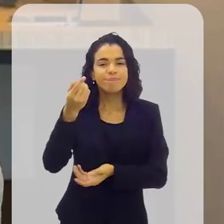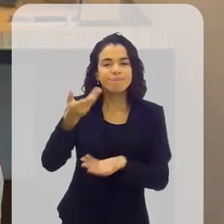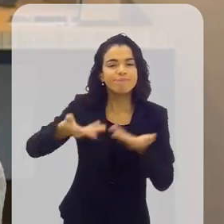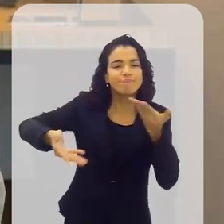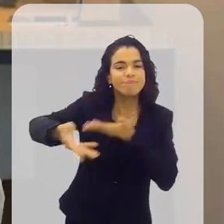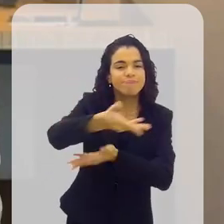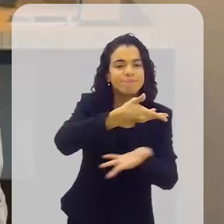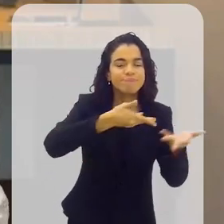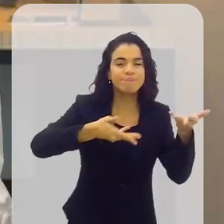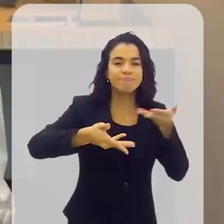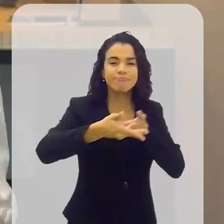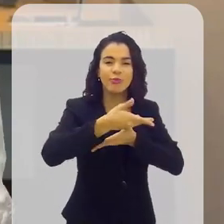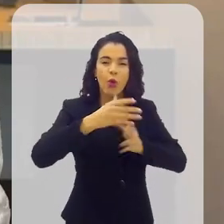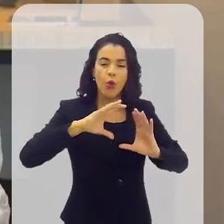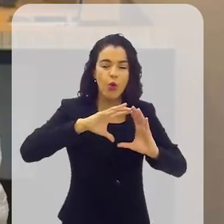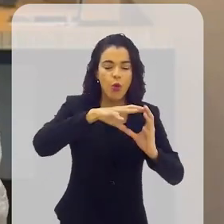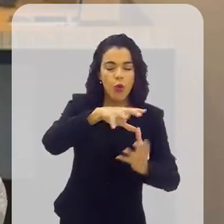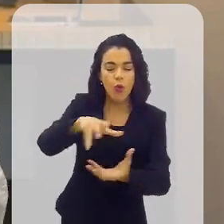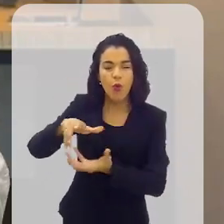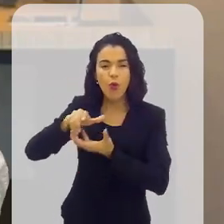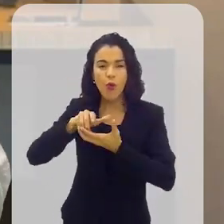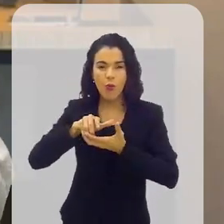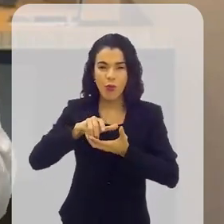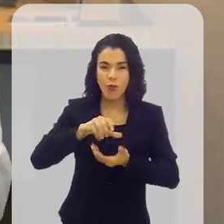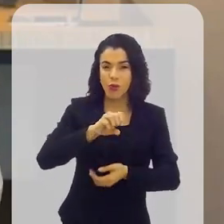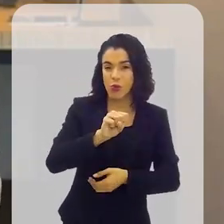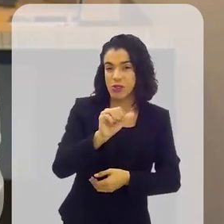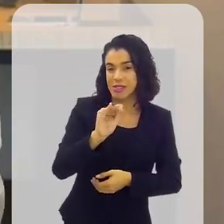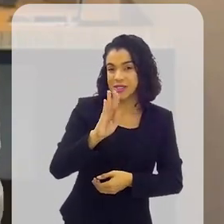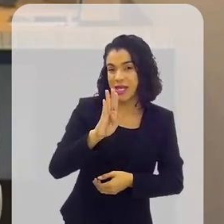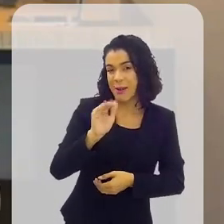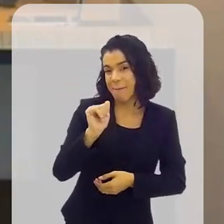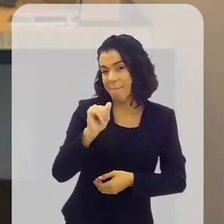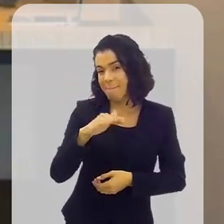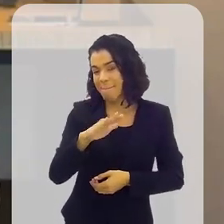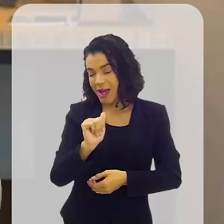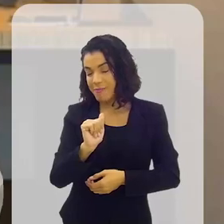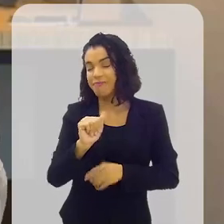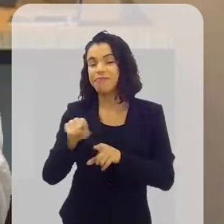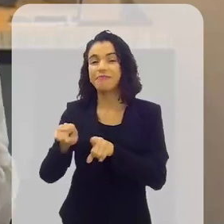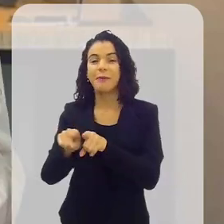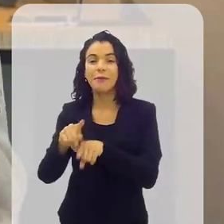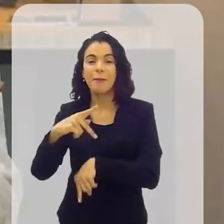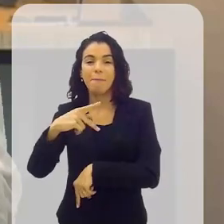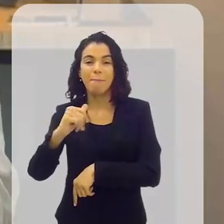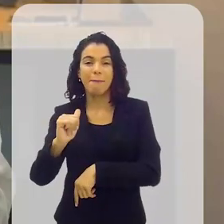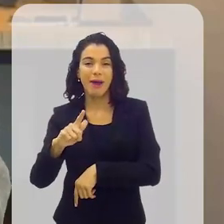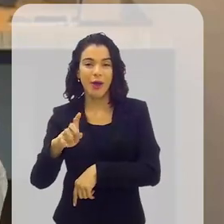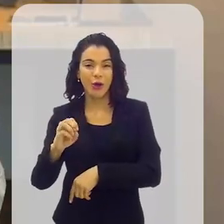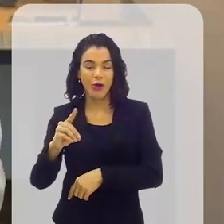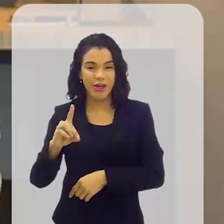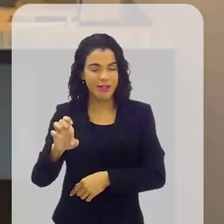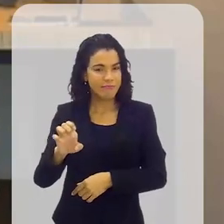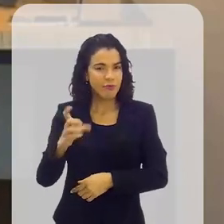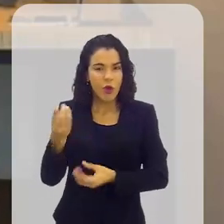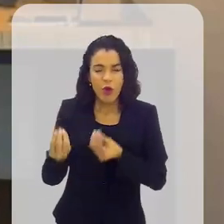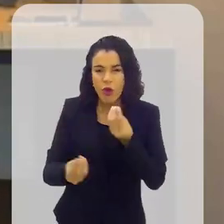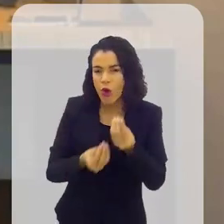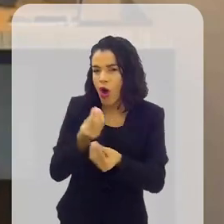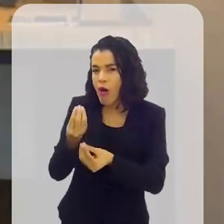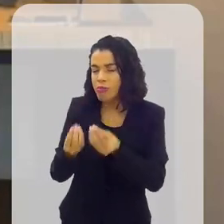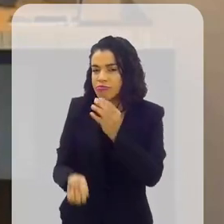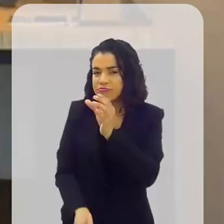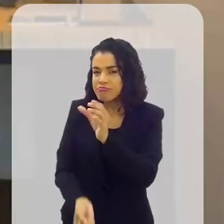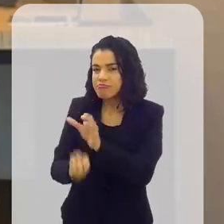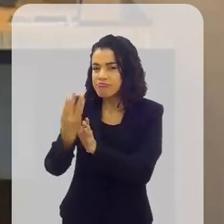essa sua relação com o mundo do samba e do pagode. Em que momento surgiu